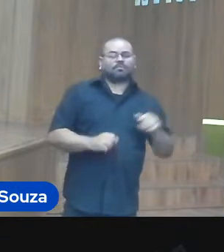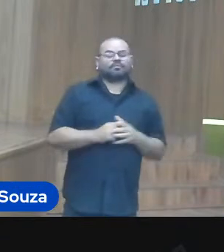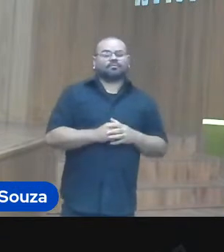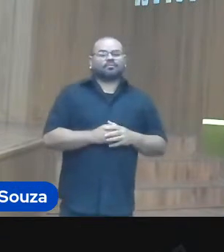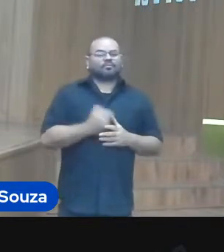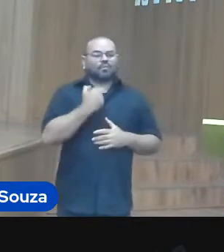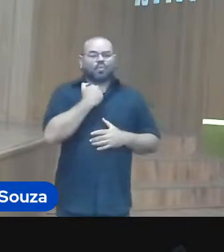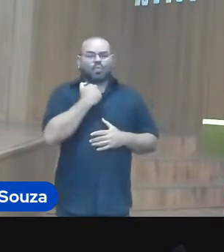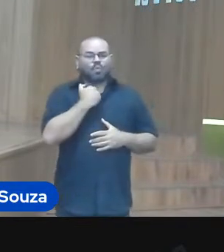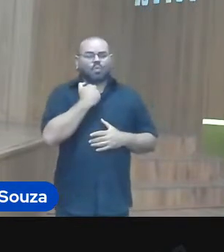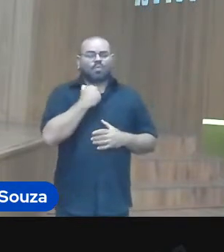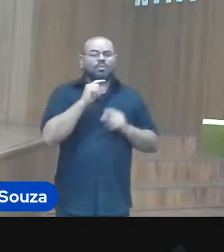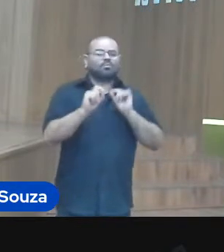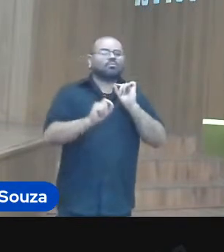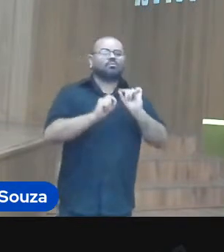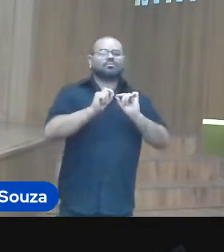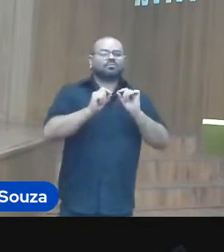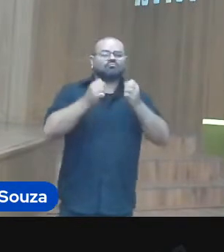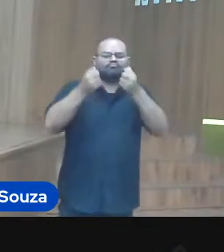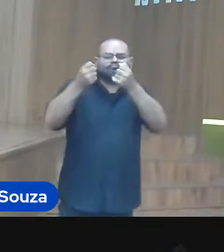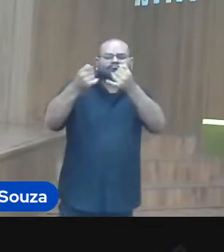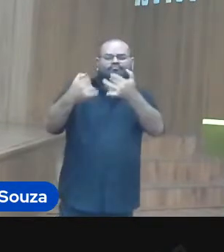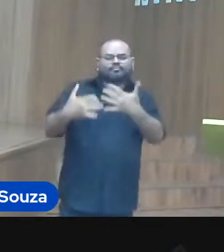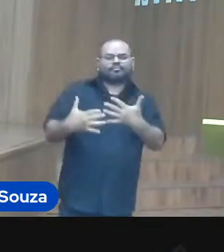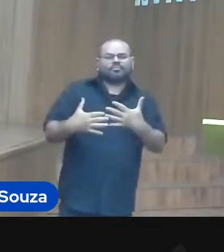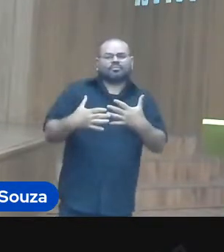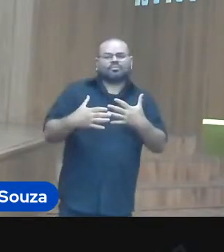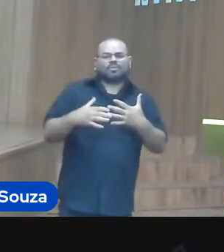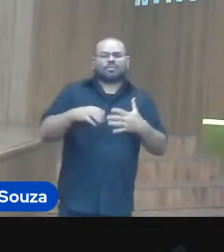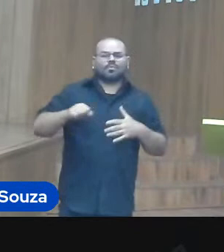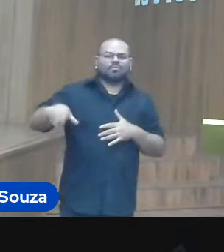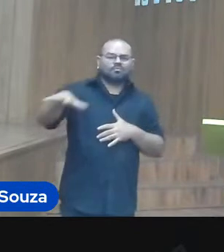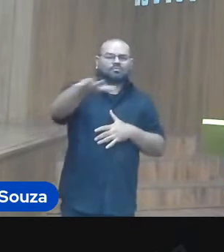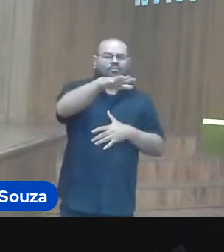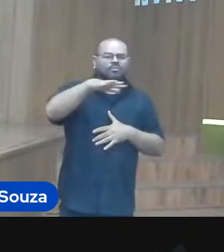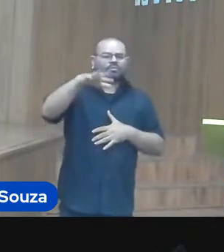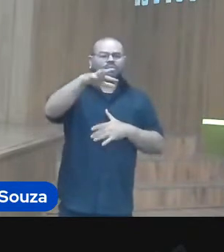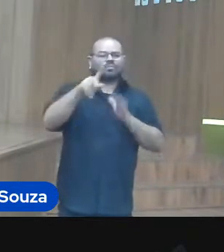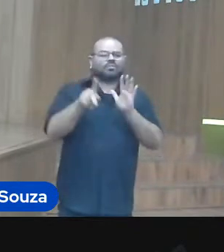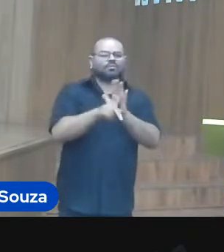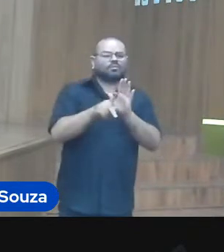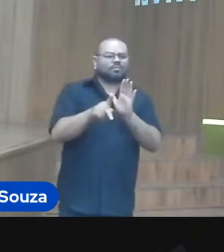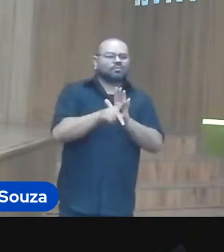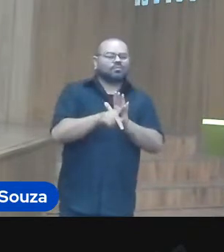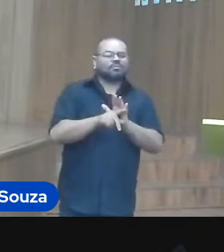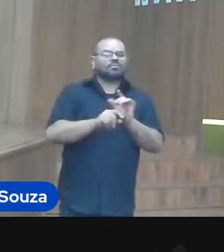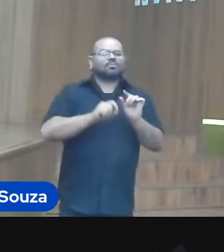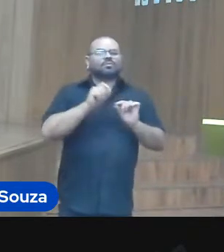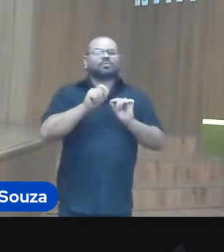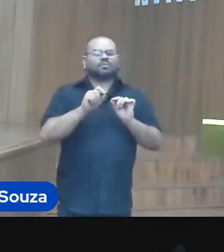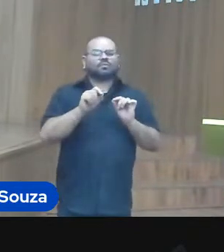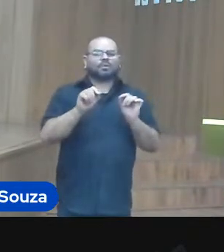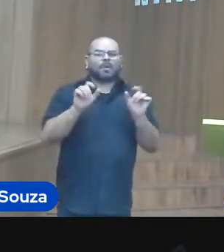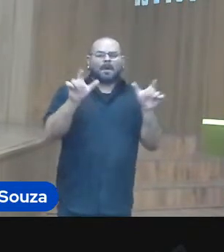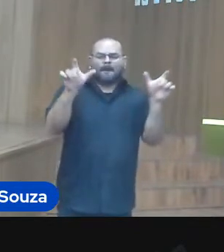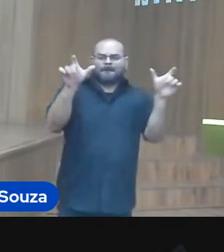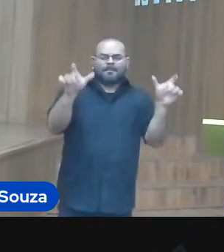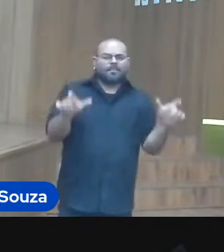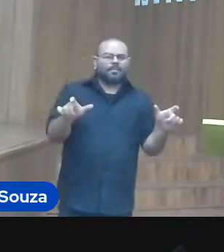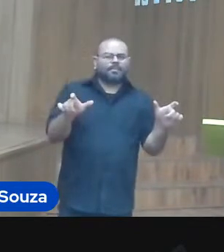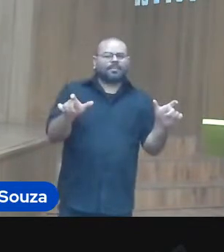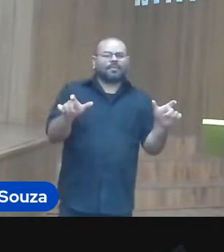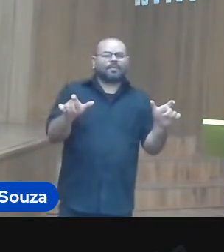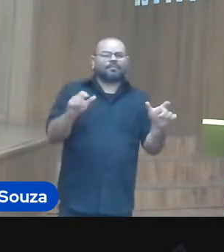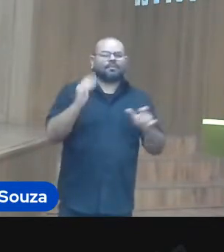um discurso apenas para todos, no sentido de despersonalizar para entender o